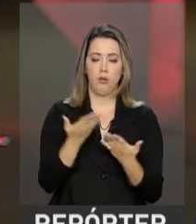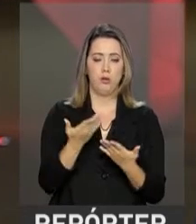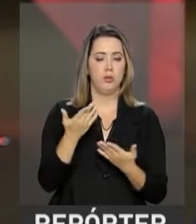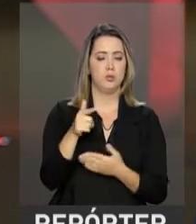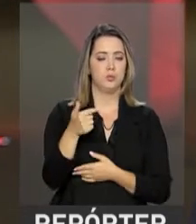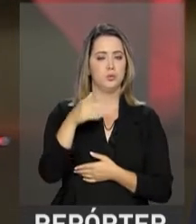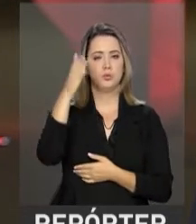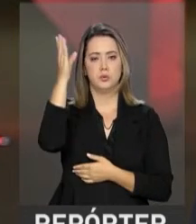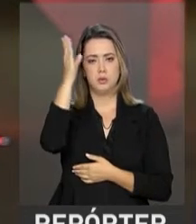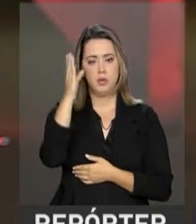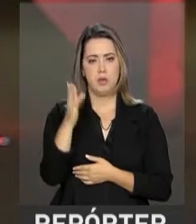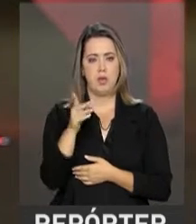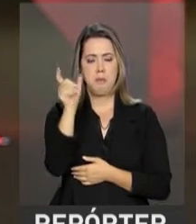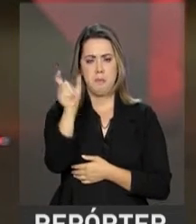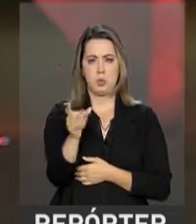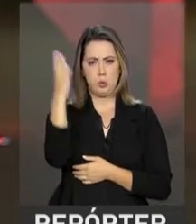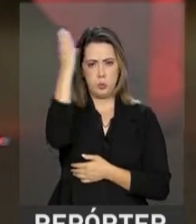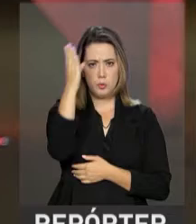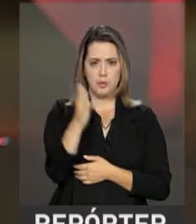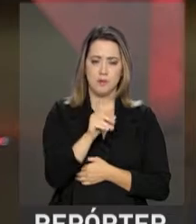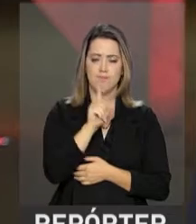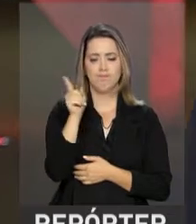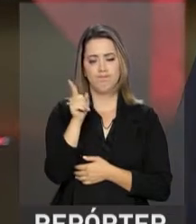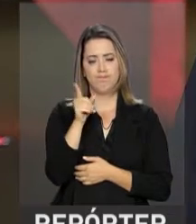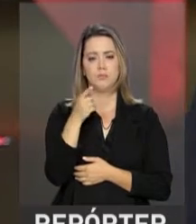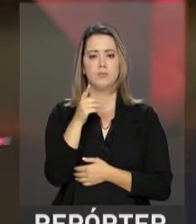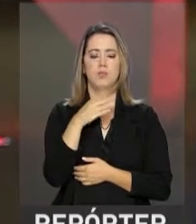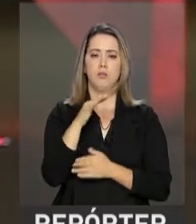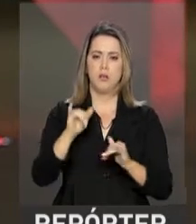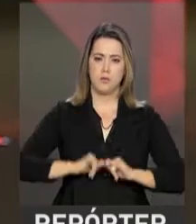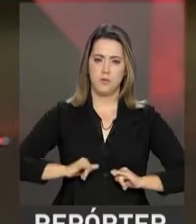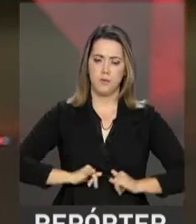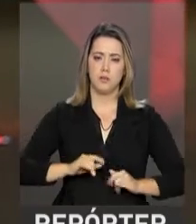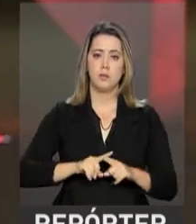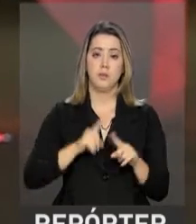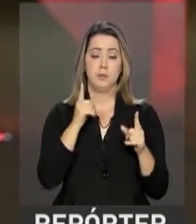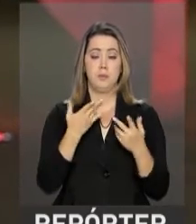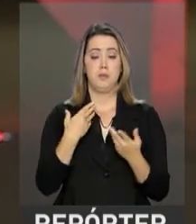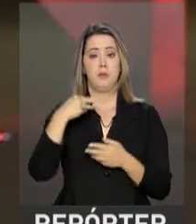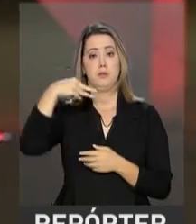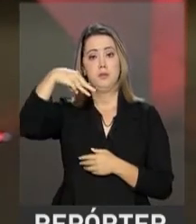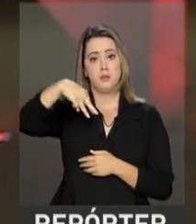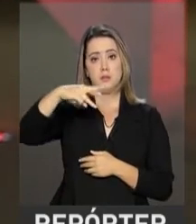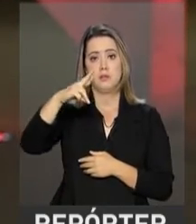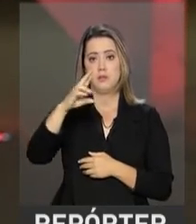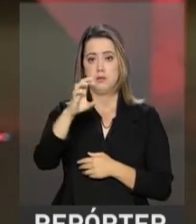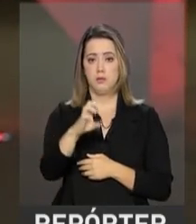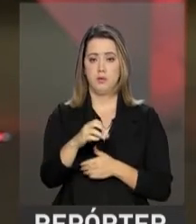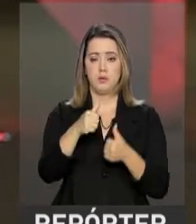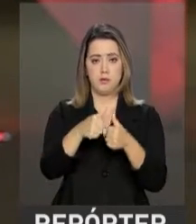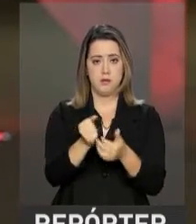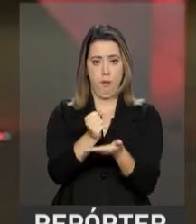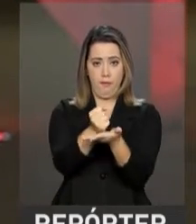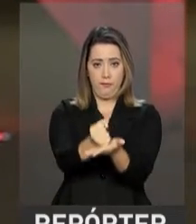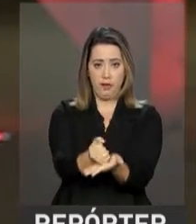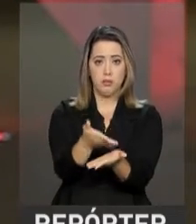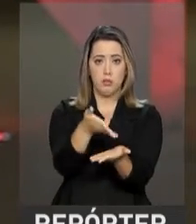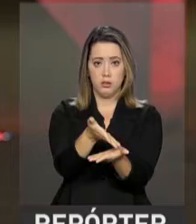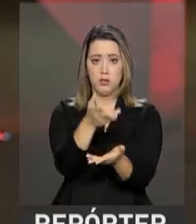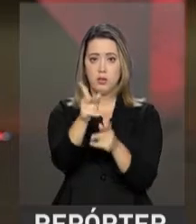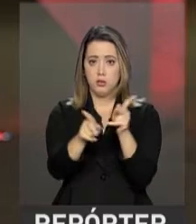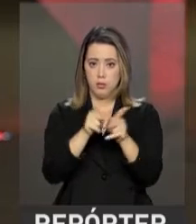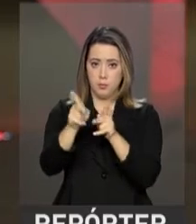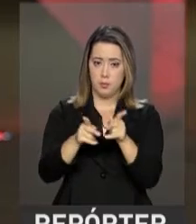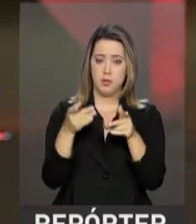entre as vítimas e os feridos mesmo assim o ministério das relações exteriores colocou à disposição do público